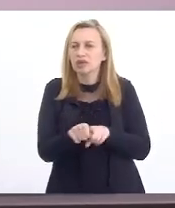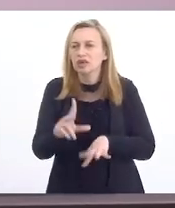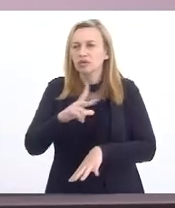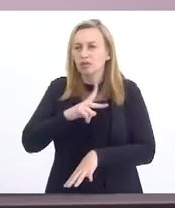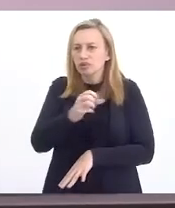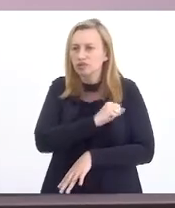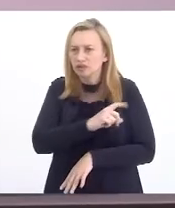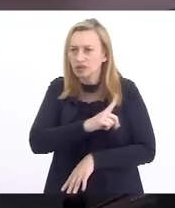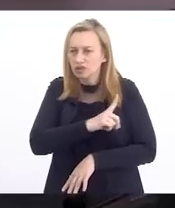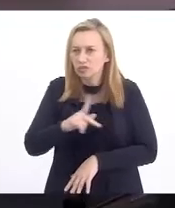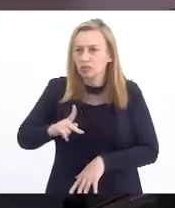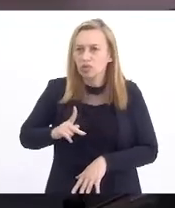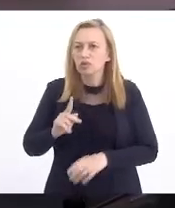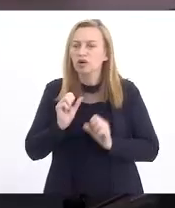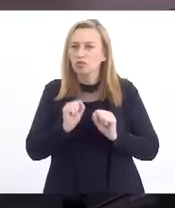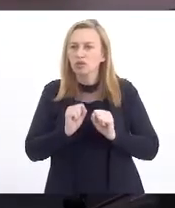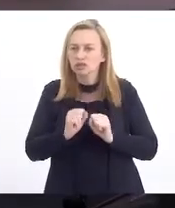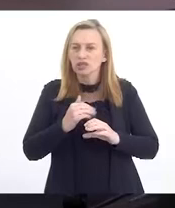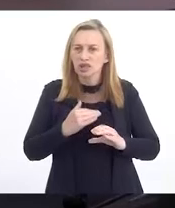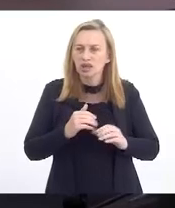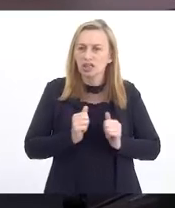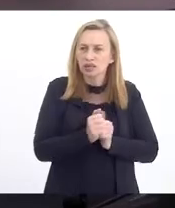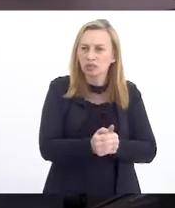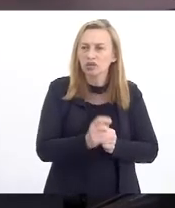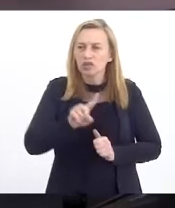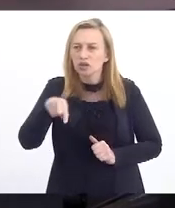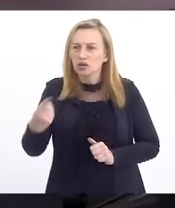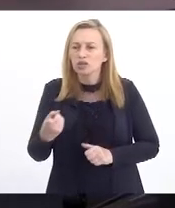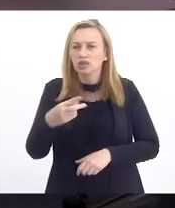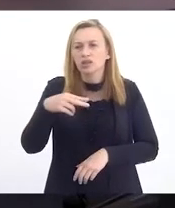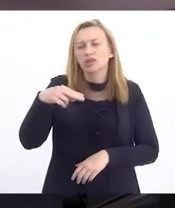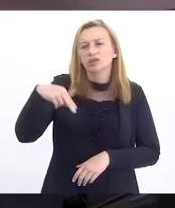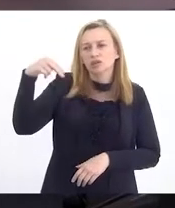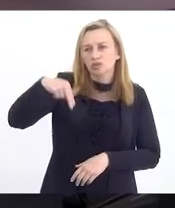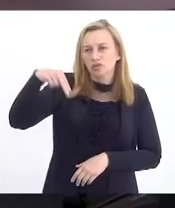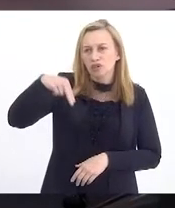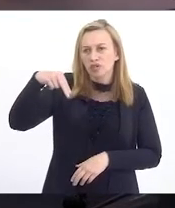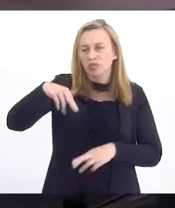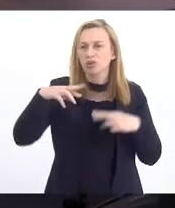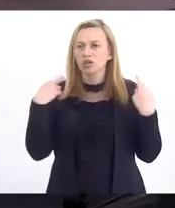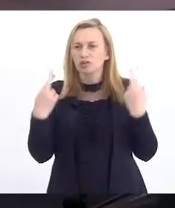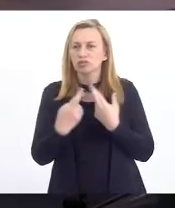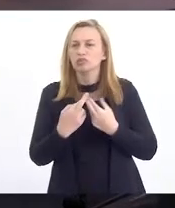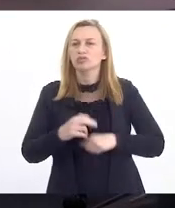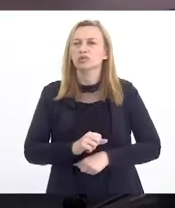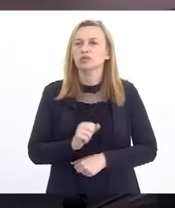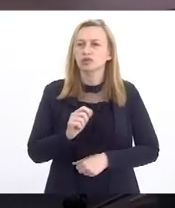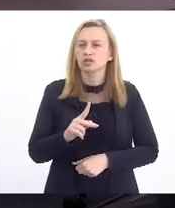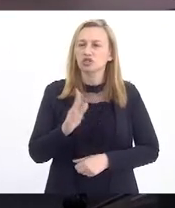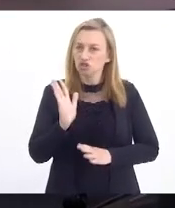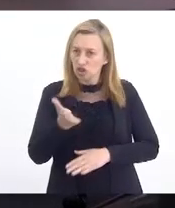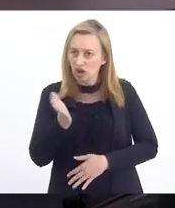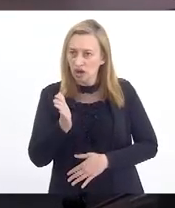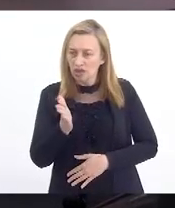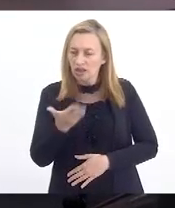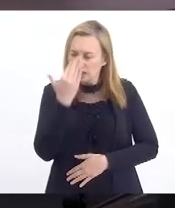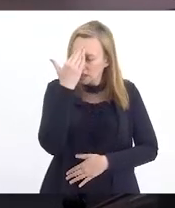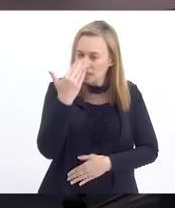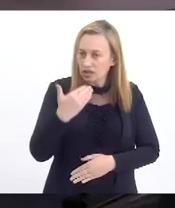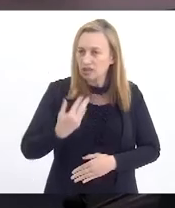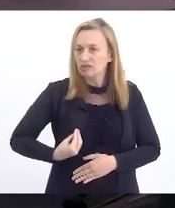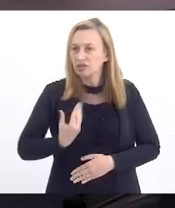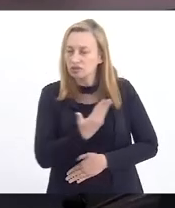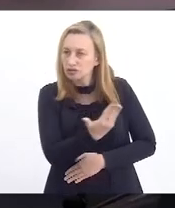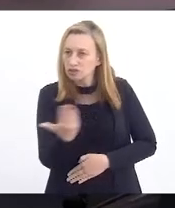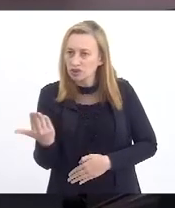Defensoria Pública, para que a gente possa dar andamento. E a próxima reunião já está marcada para novembro. Desde já, agradeço a presença de